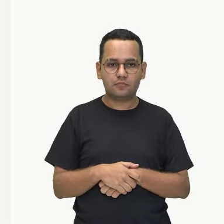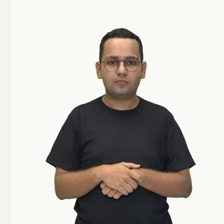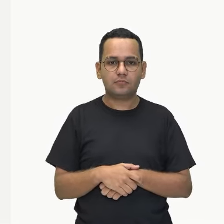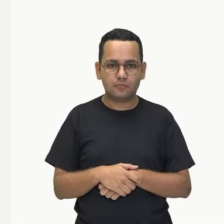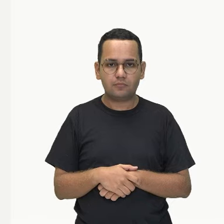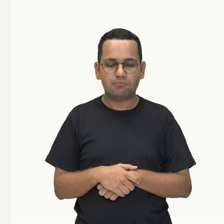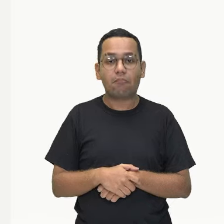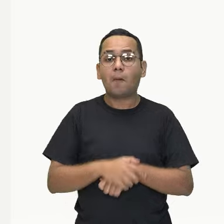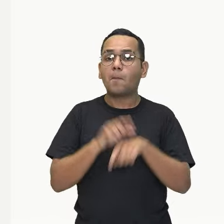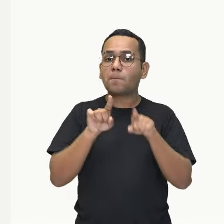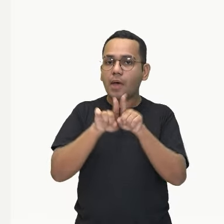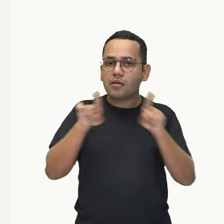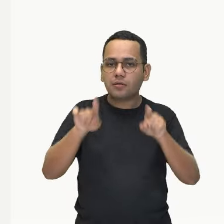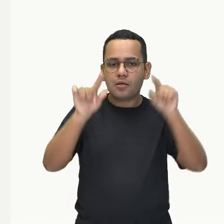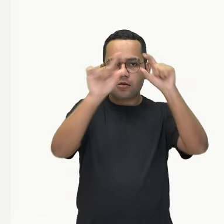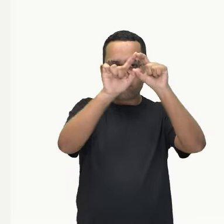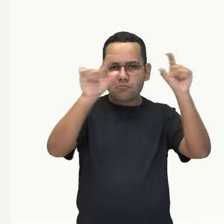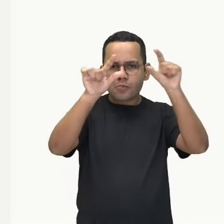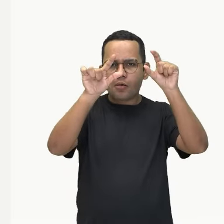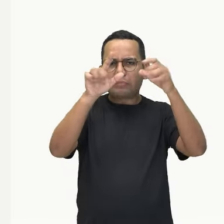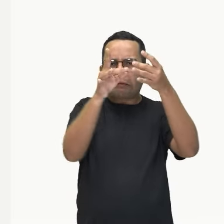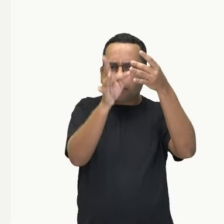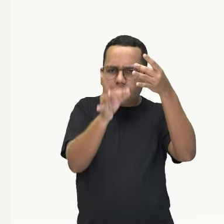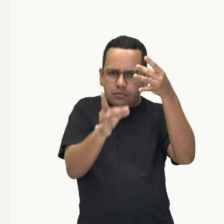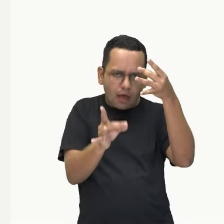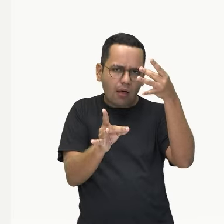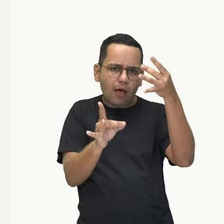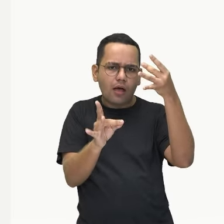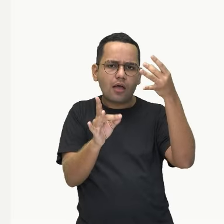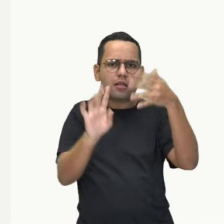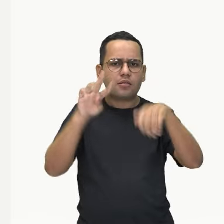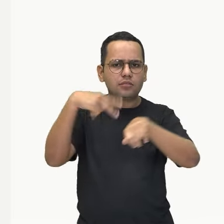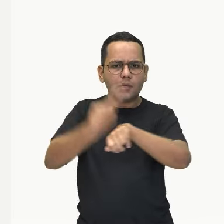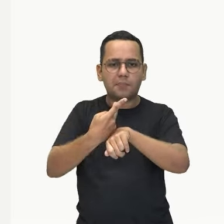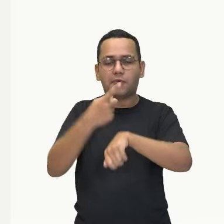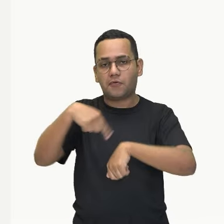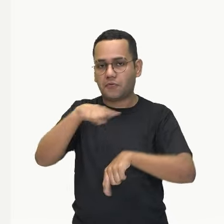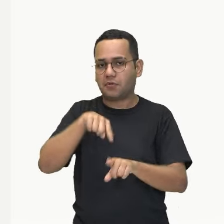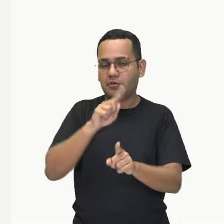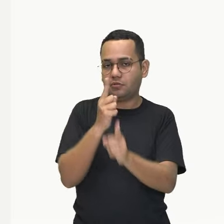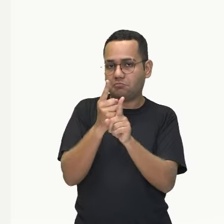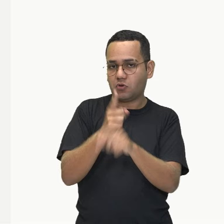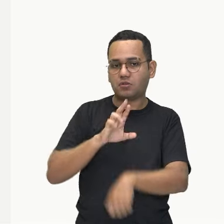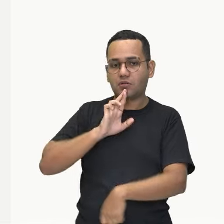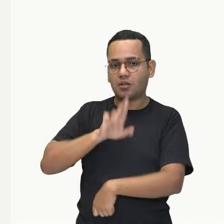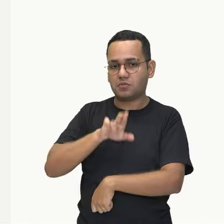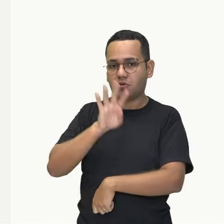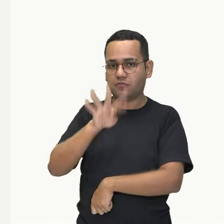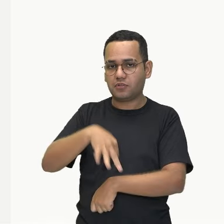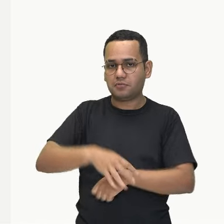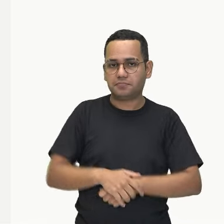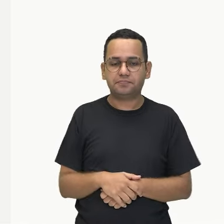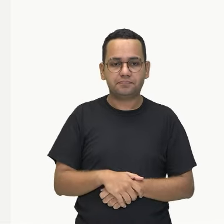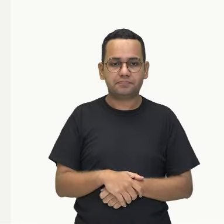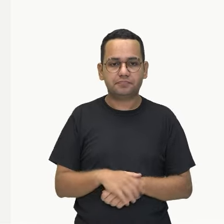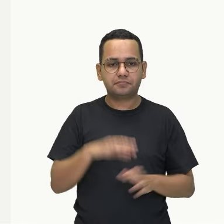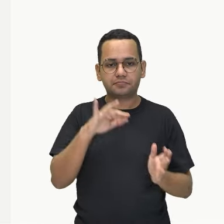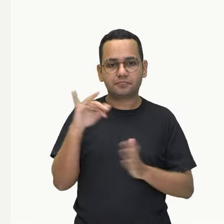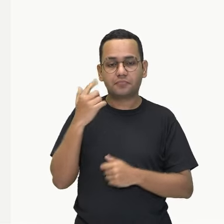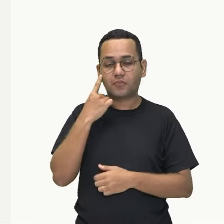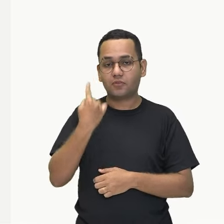polinômio final. É exatamente o que a gente acabou de fazer. Tá? Ó,